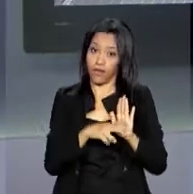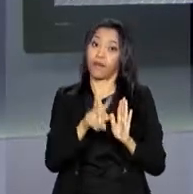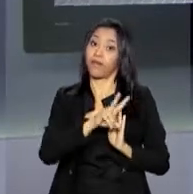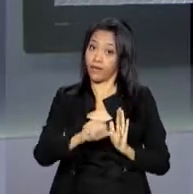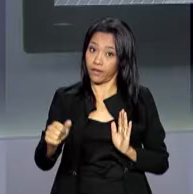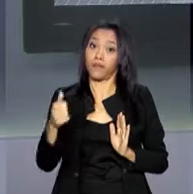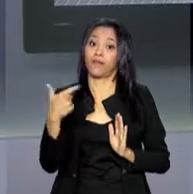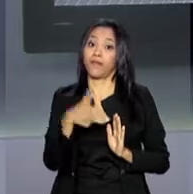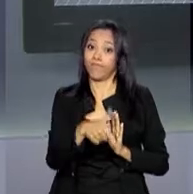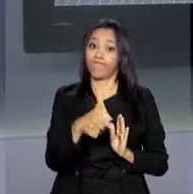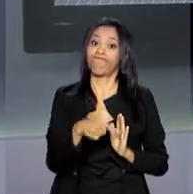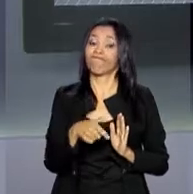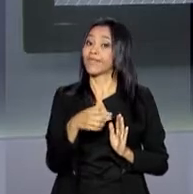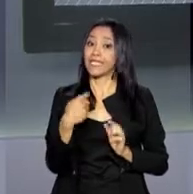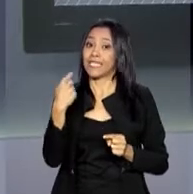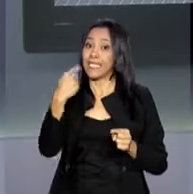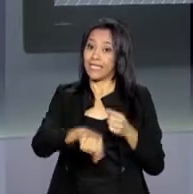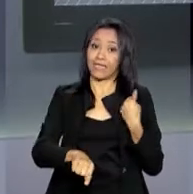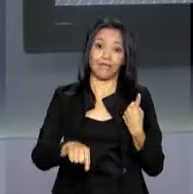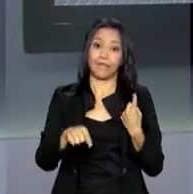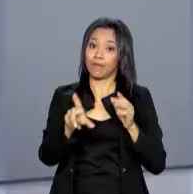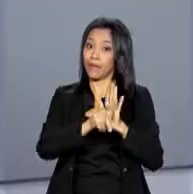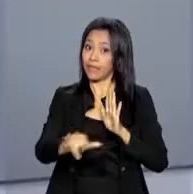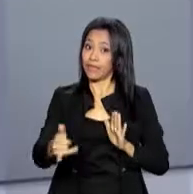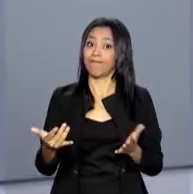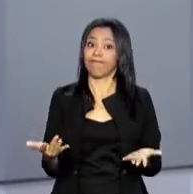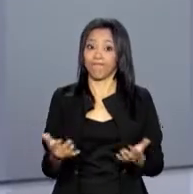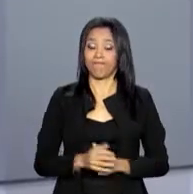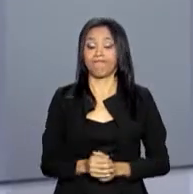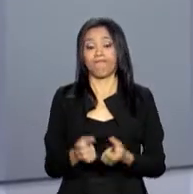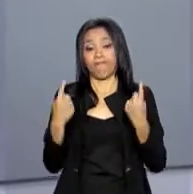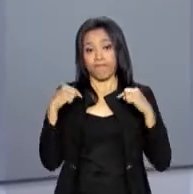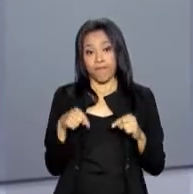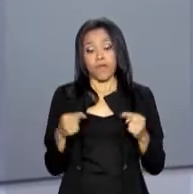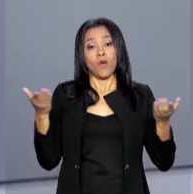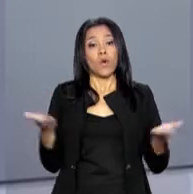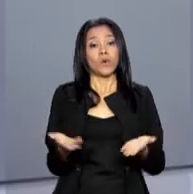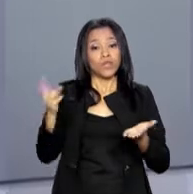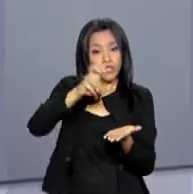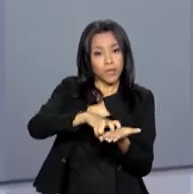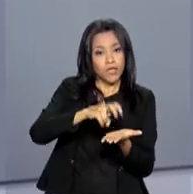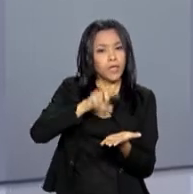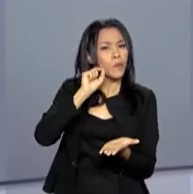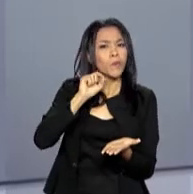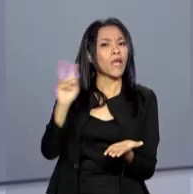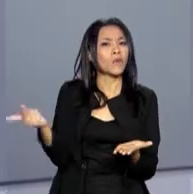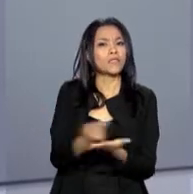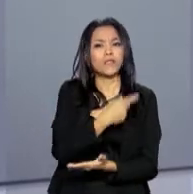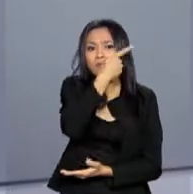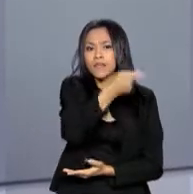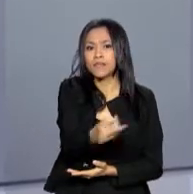caracterizado como transporte ilegal de passageiros na manhã de hoje estão sendo feitas visitas nas unidades